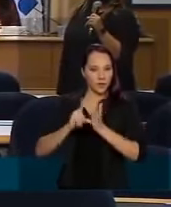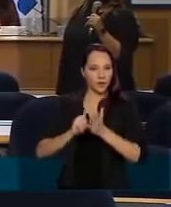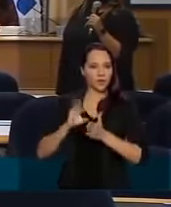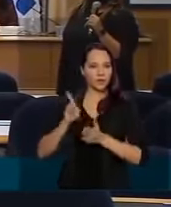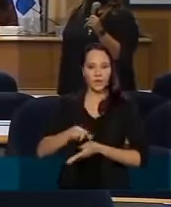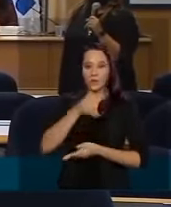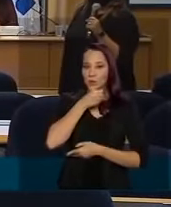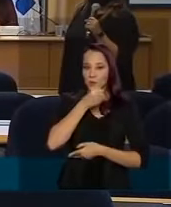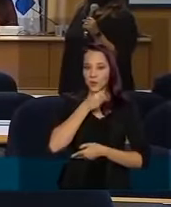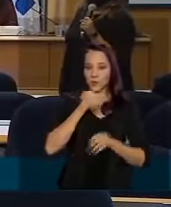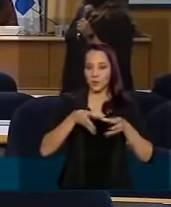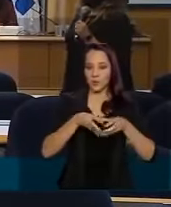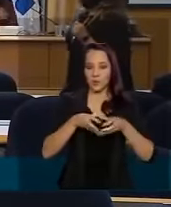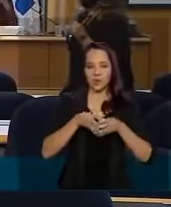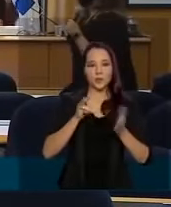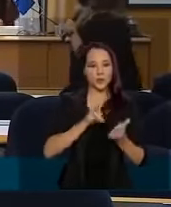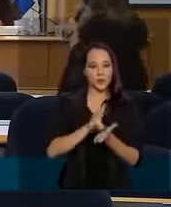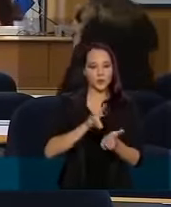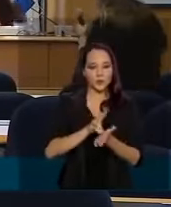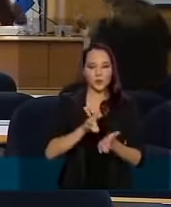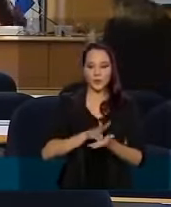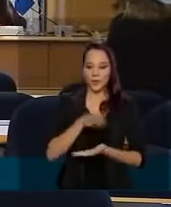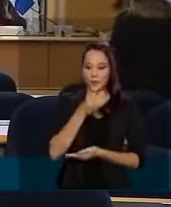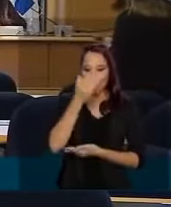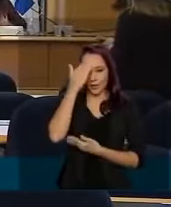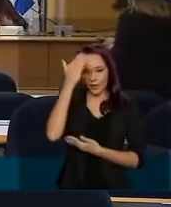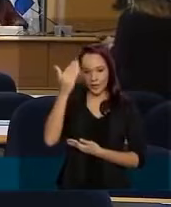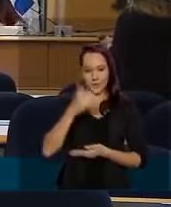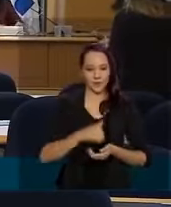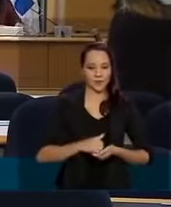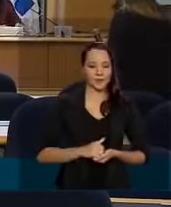pelos jornalistas no grupo de WhatsApp. Obrigada.